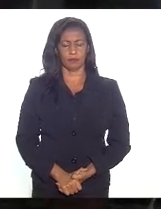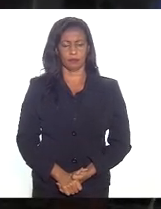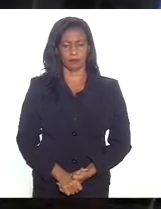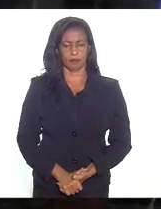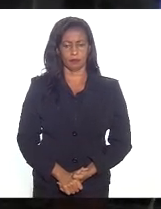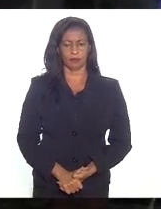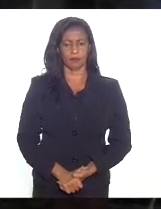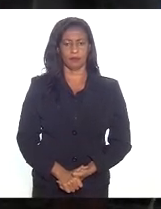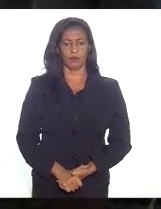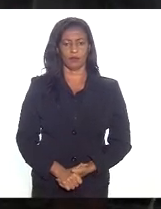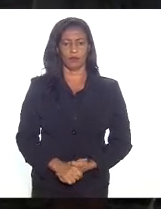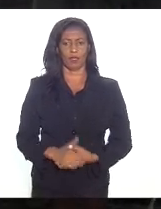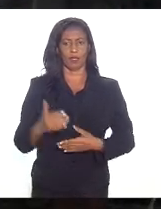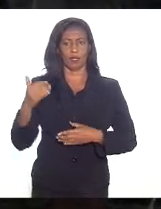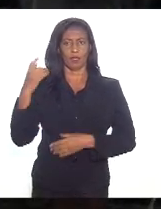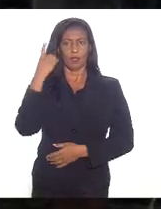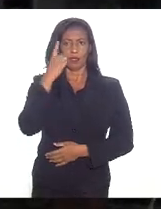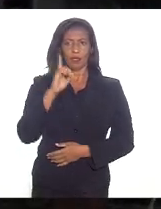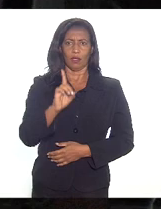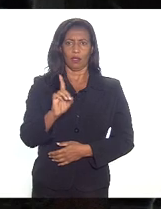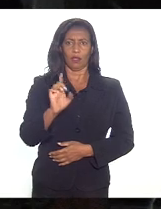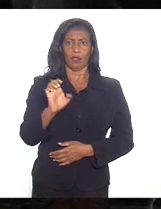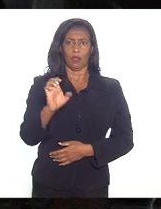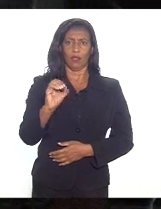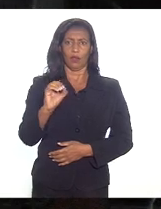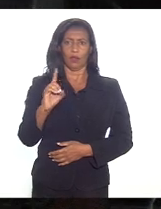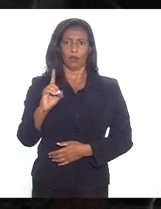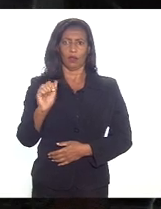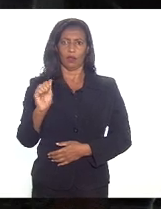Deputado Dr. Deodalto.